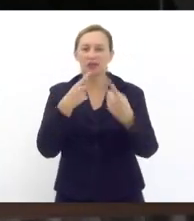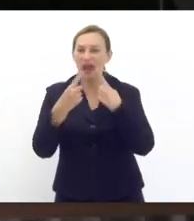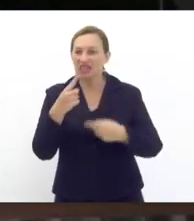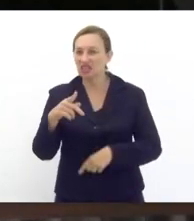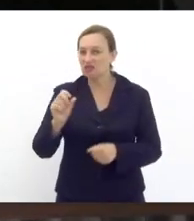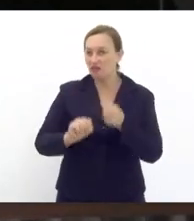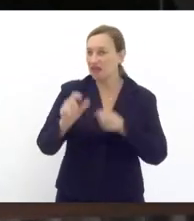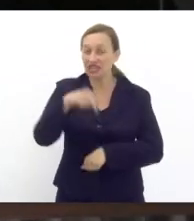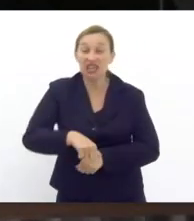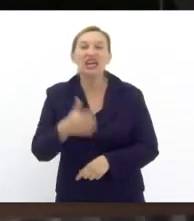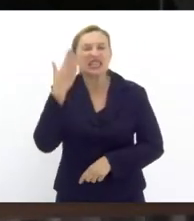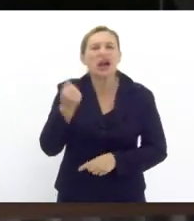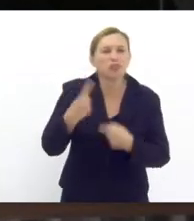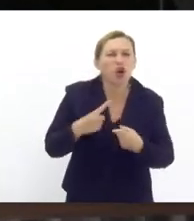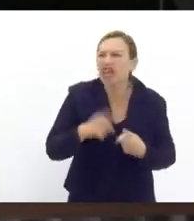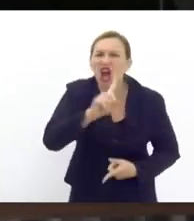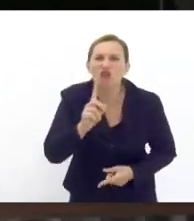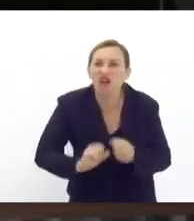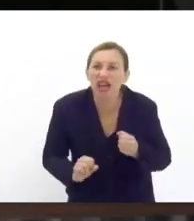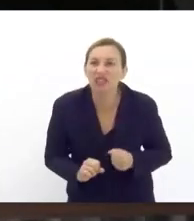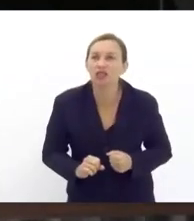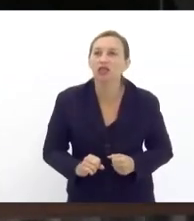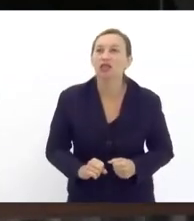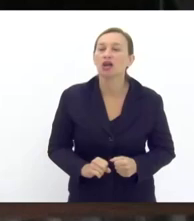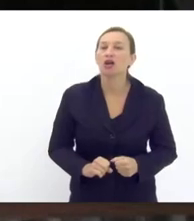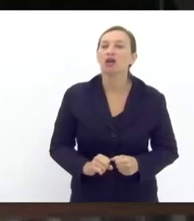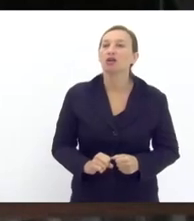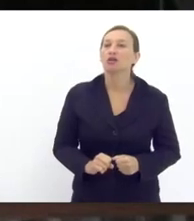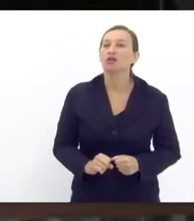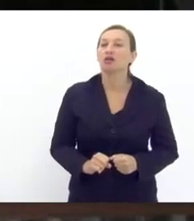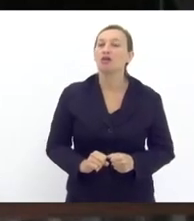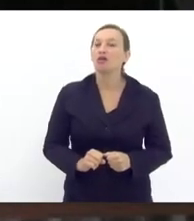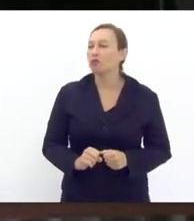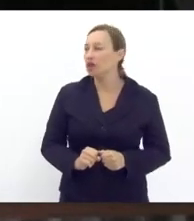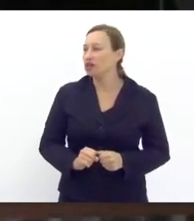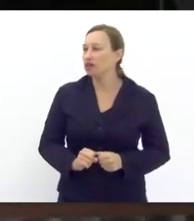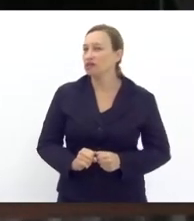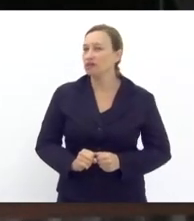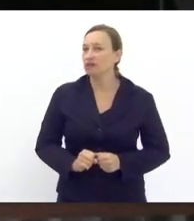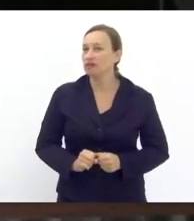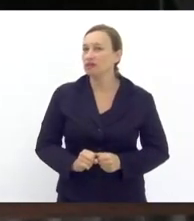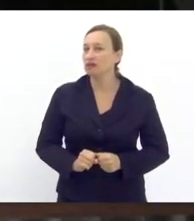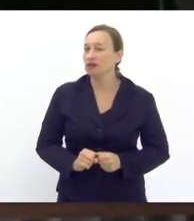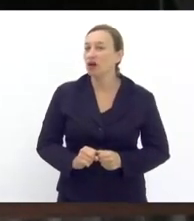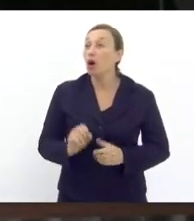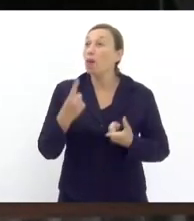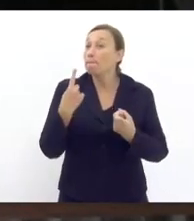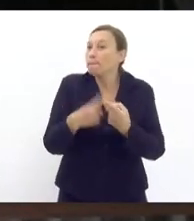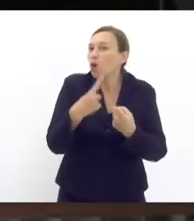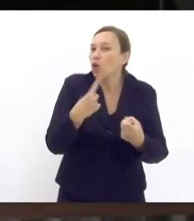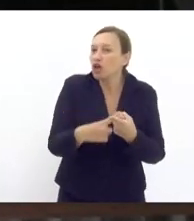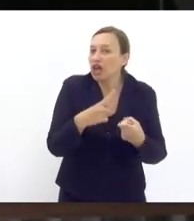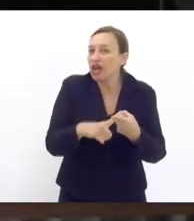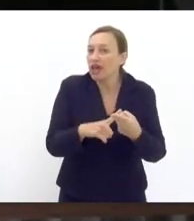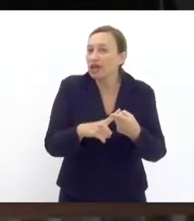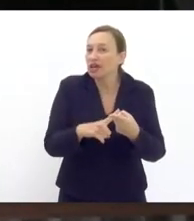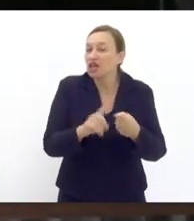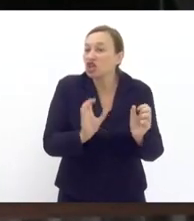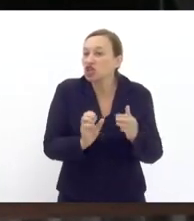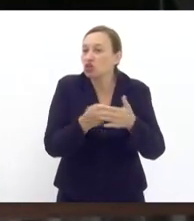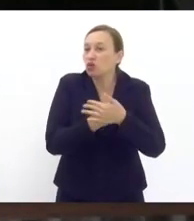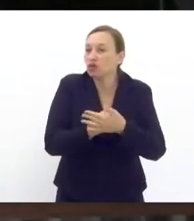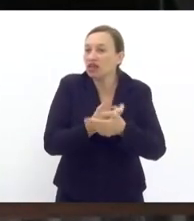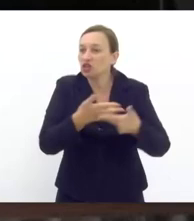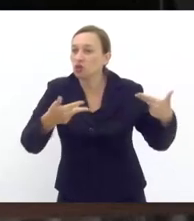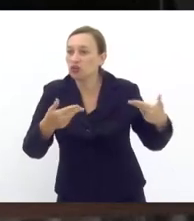aqui. Sabe por que não faz? Porque tem rabo preso com o governador. E para fechar, Rodrigo, se quer me colocar no Conselho de Ética, eu não tenho